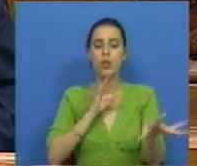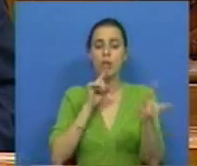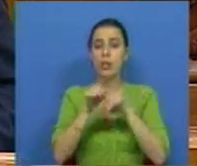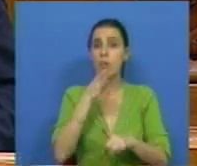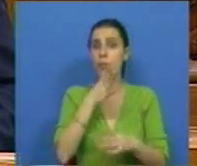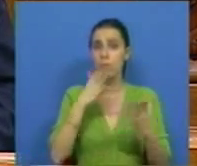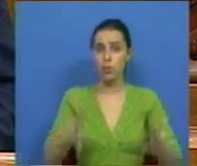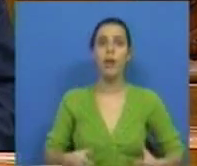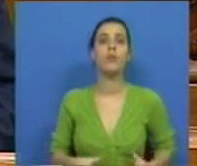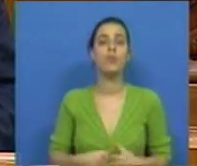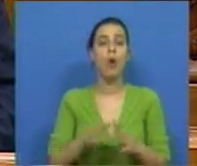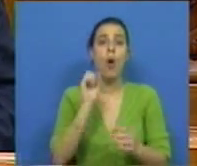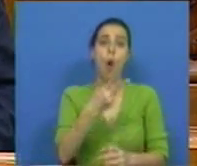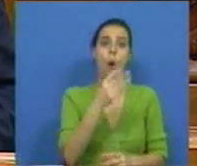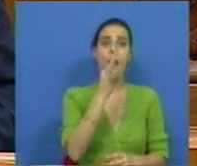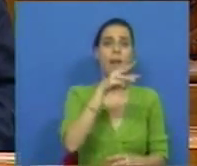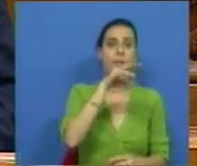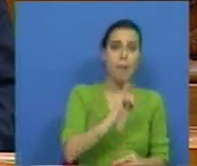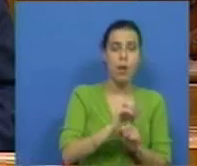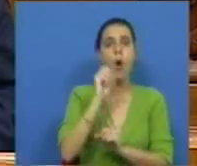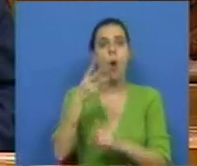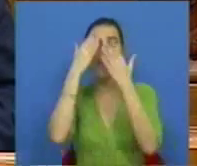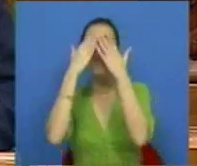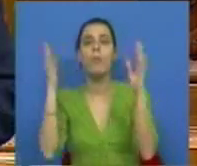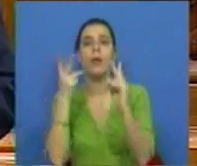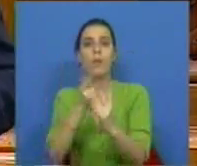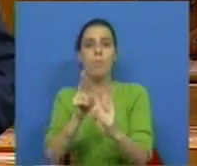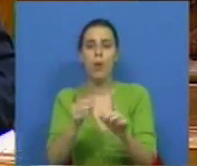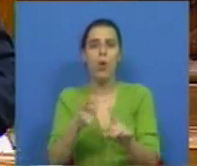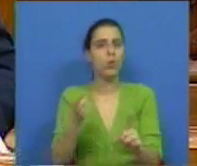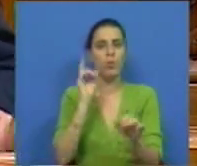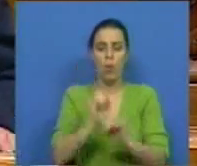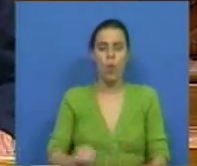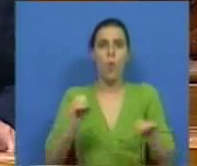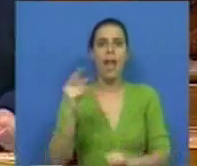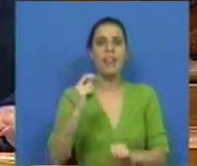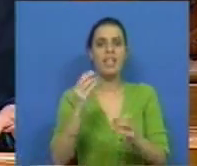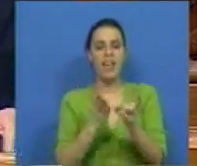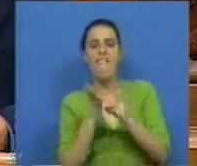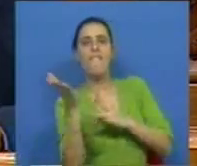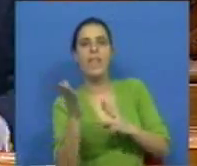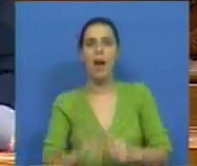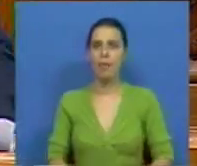senhores deputados: ou o FMI ou a democracia. Não há terceira via, disse.